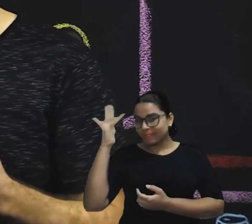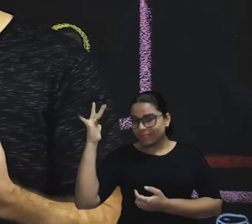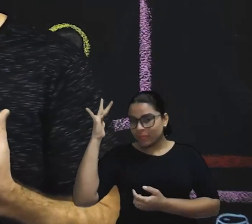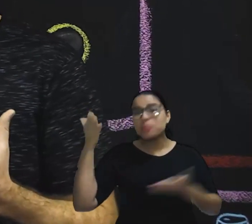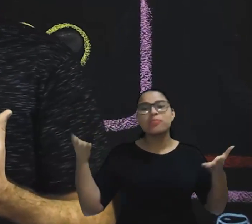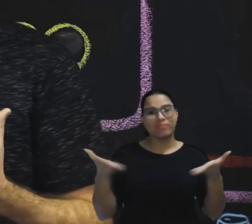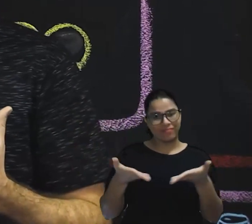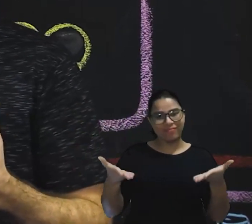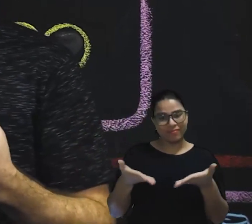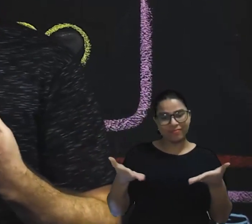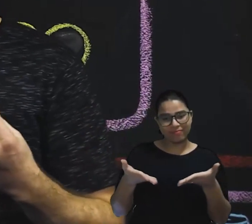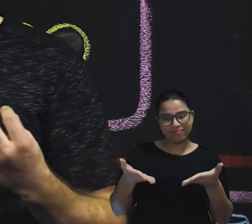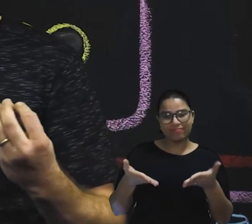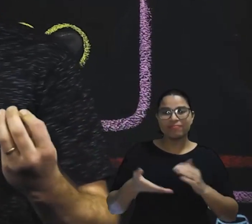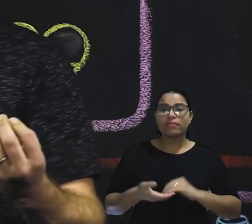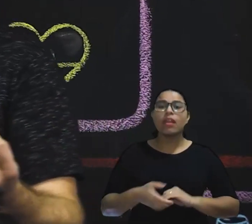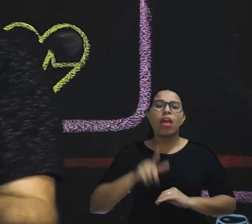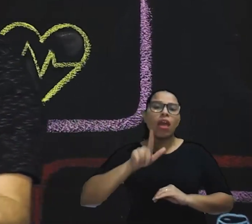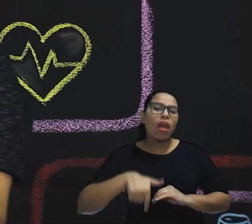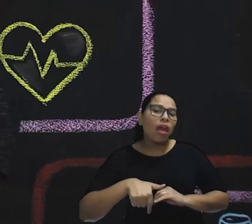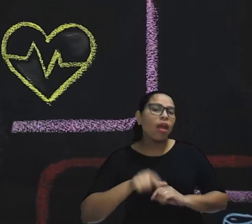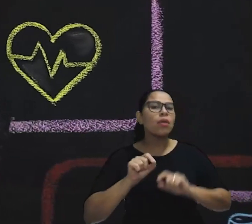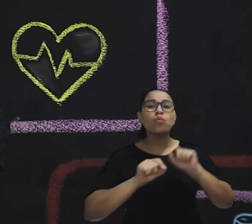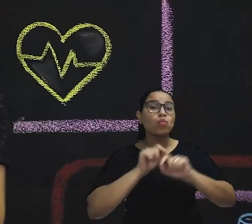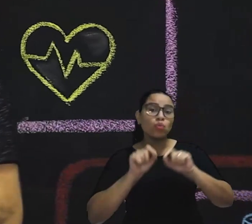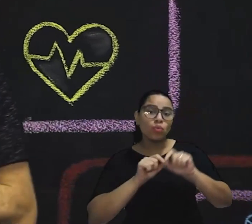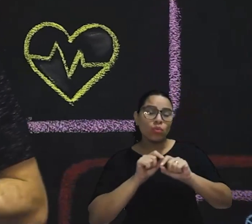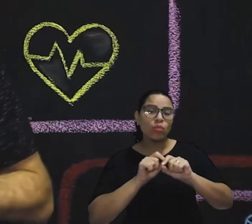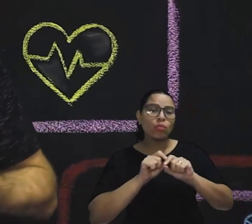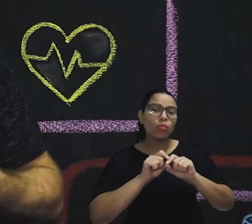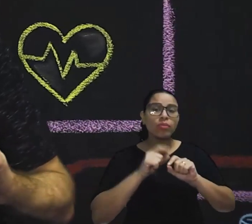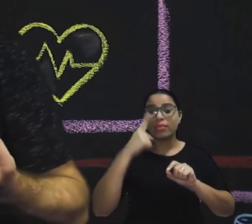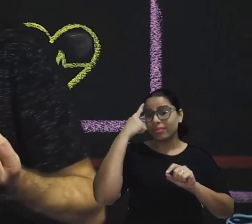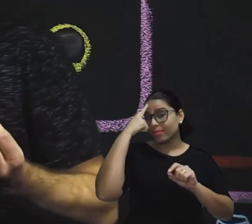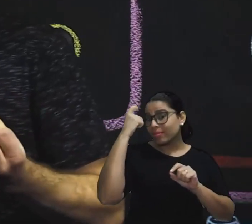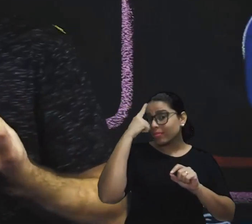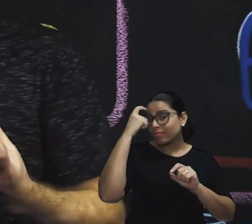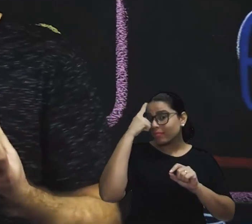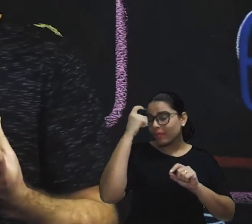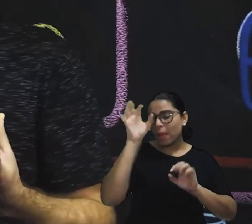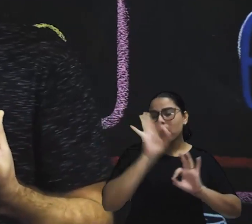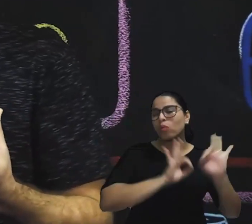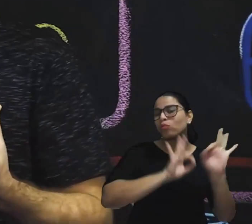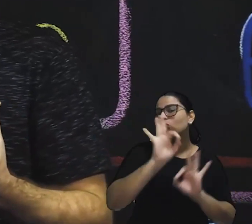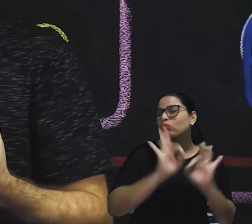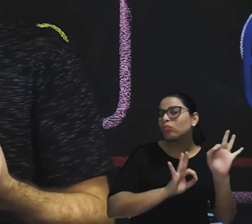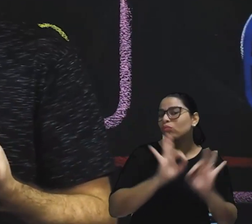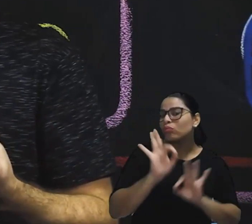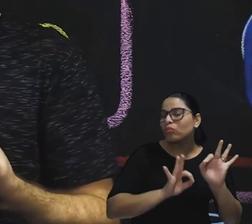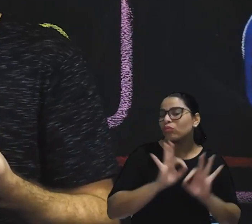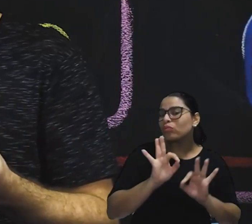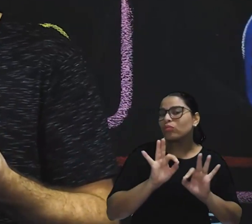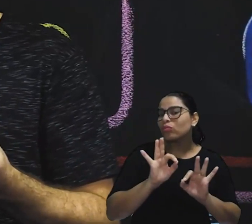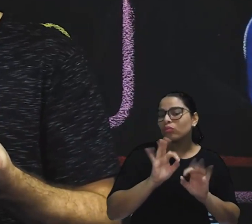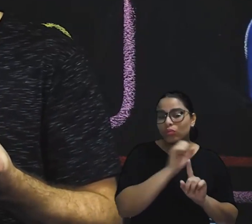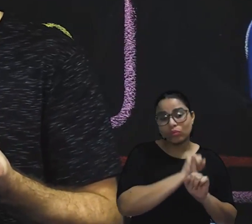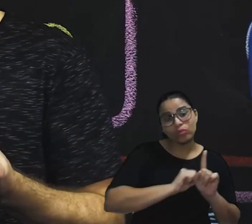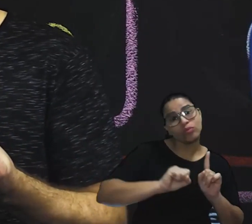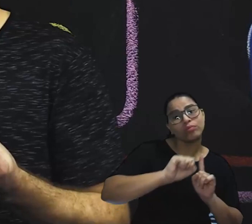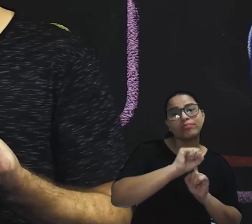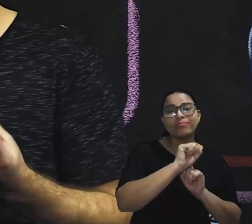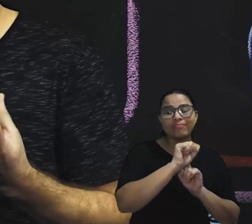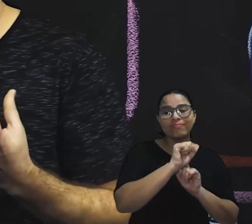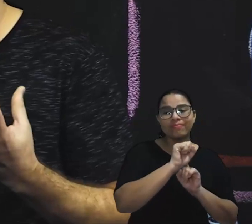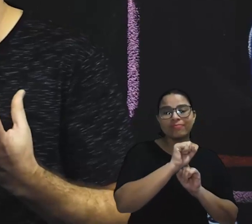hoje é o que acaba pautando todas as ideias para a organização de uma sociedade